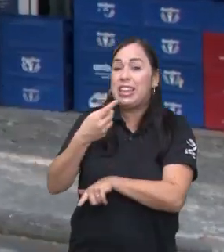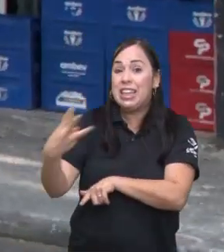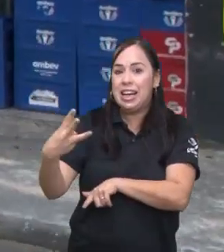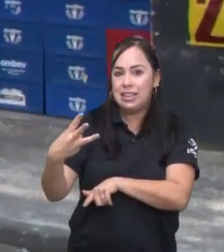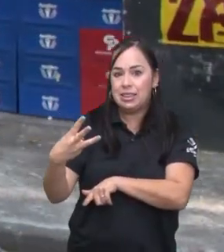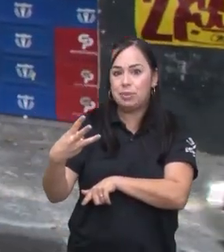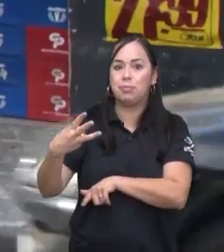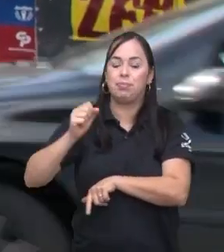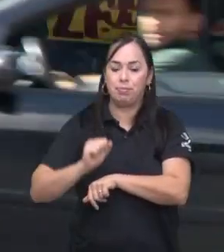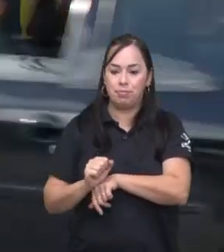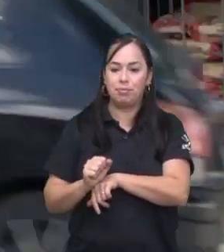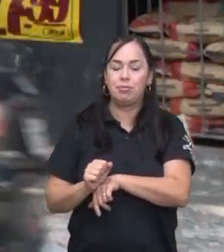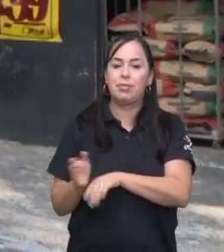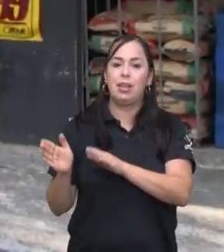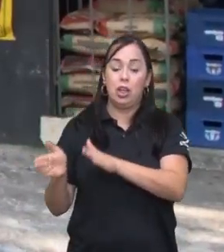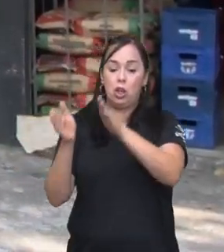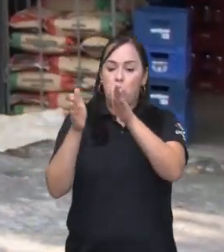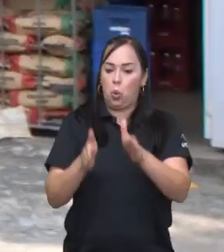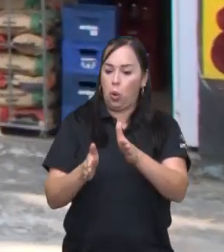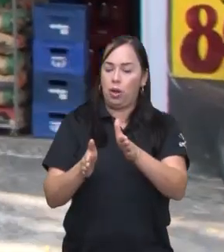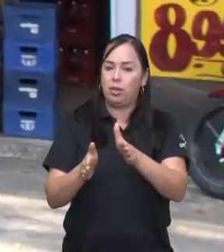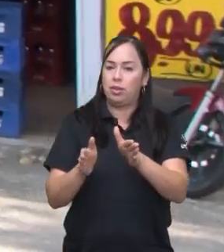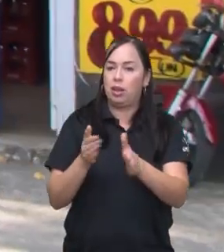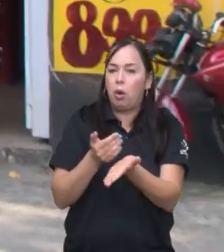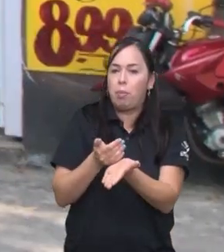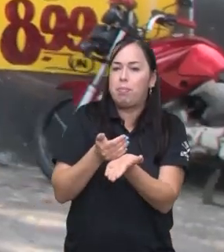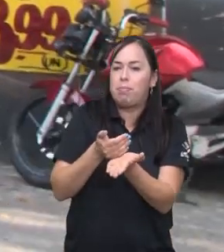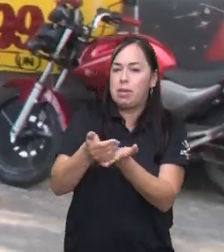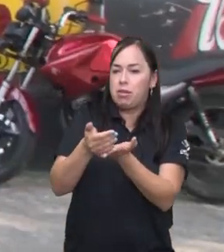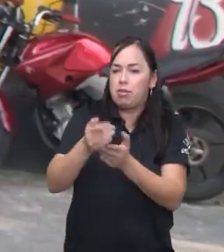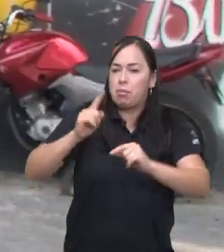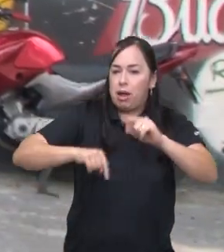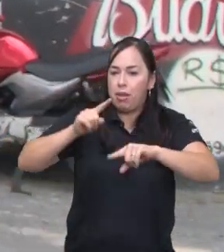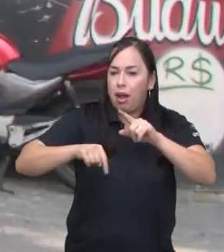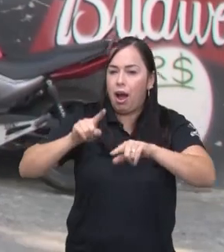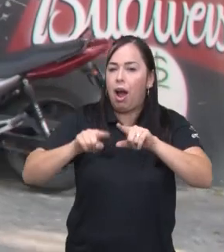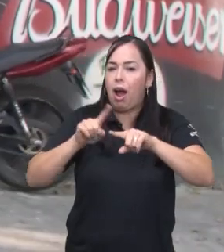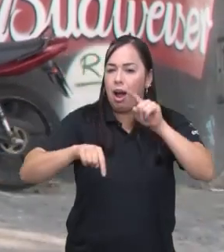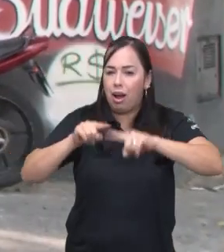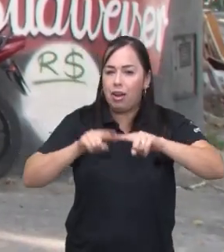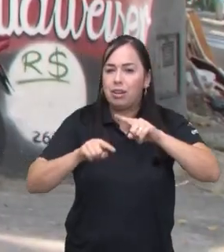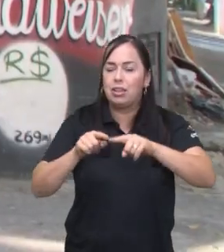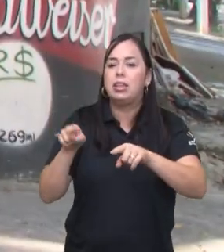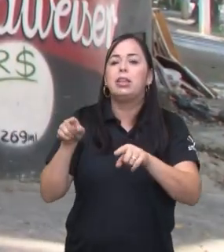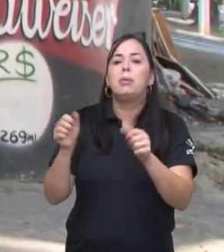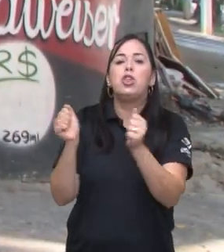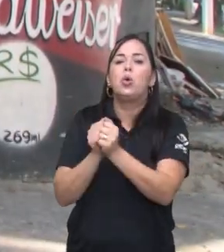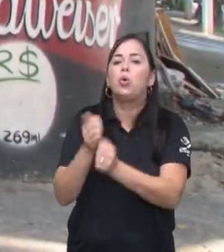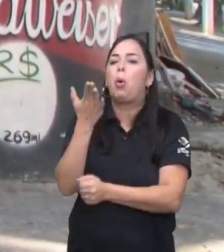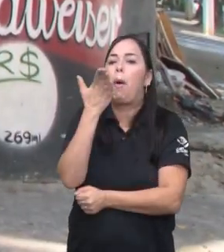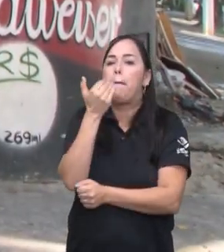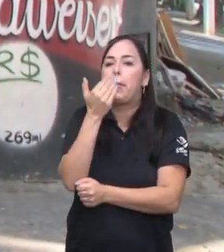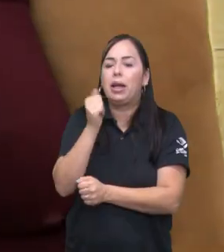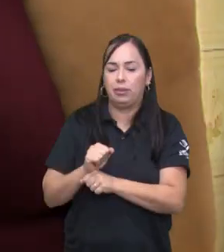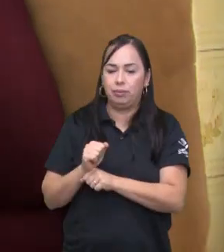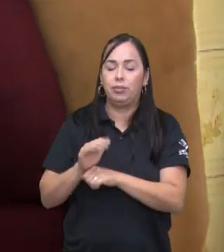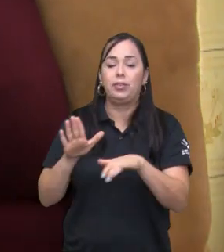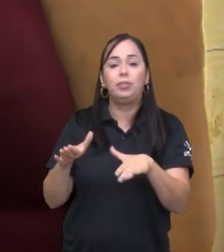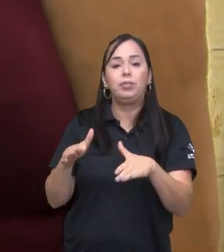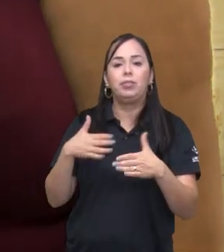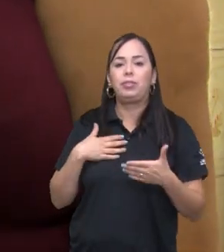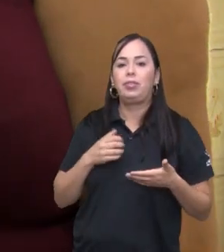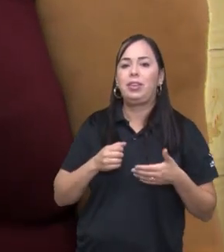dia. Aqui do lado estava começando o depósito, até o dono do depósito, que é meu compadre hoje, ele almoçava aqui também, sabe? Então